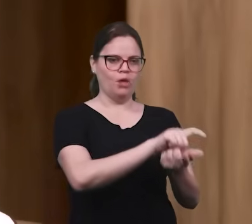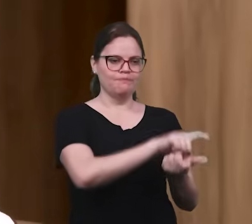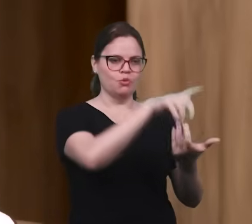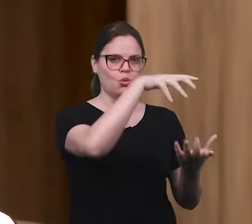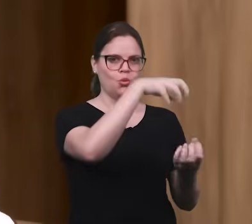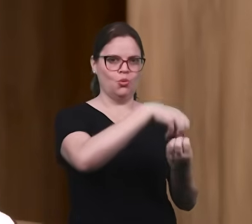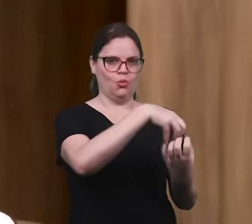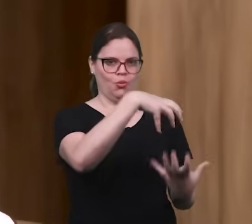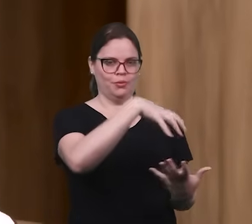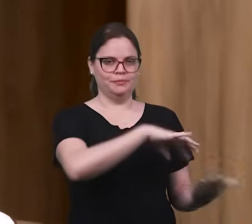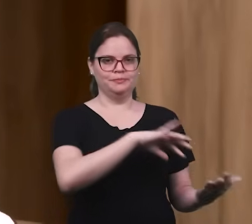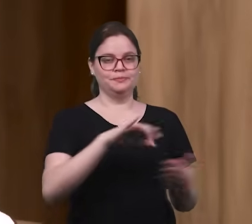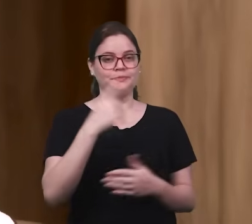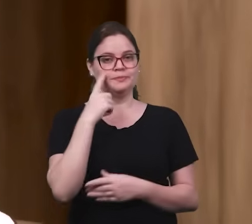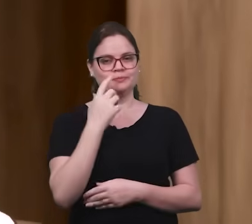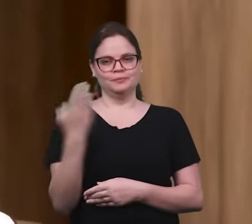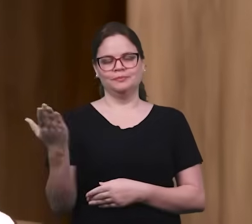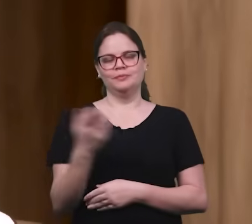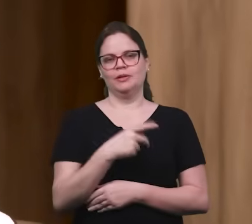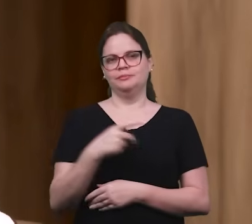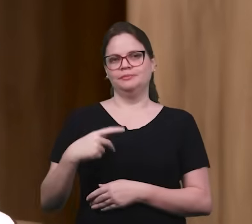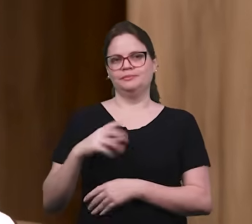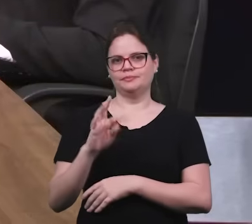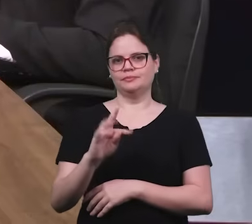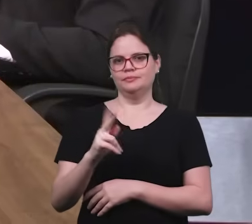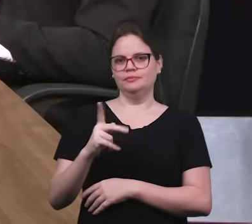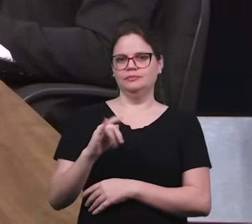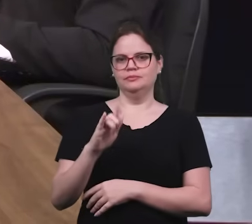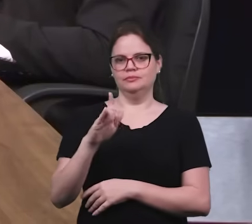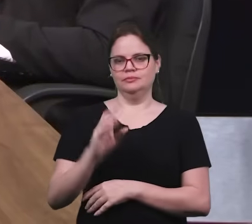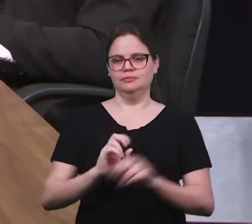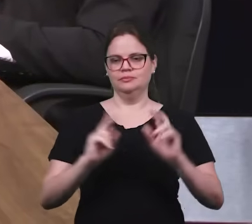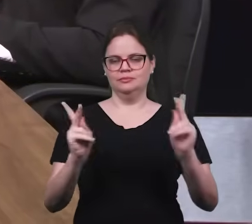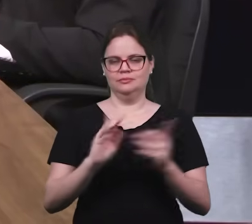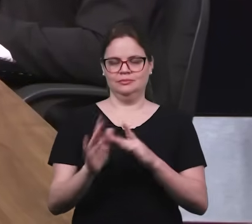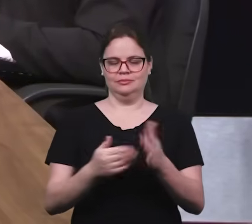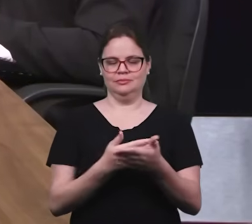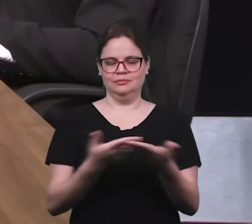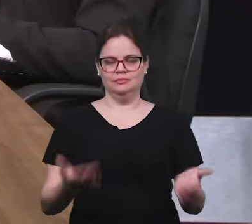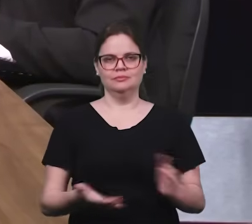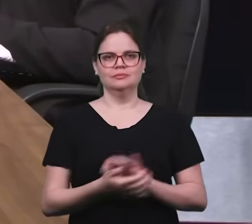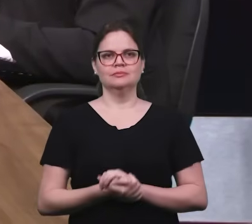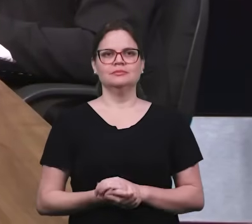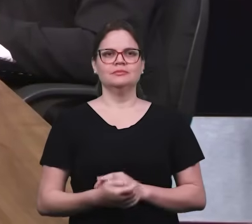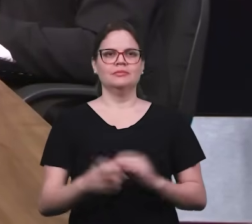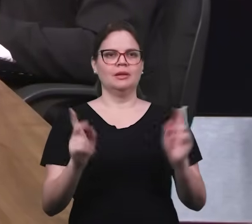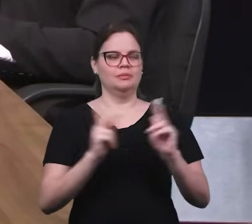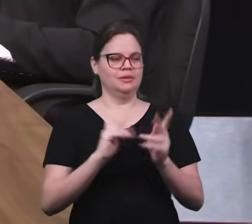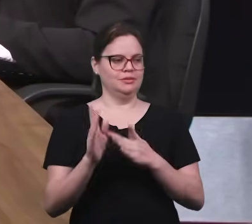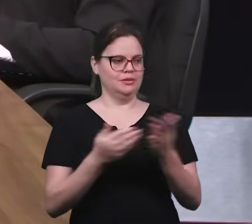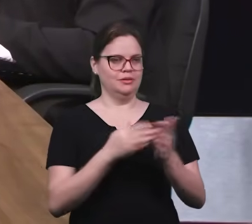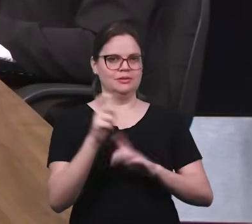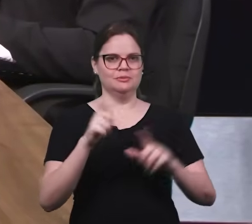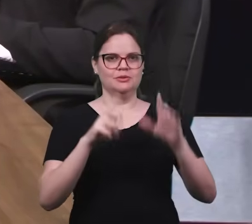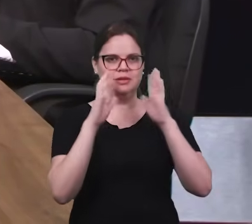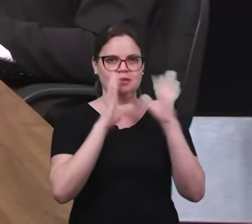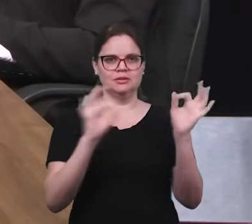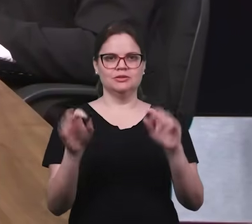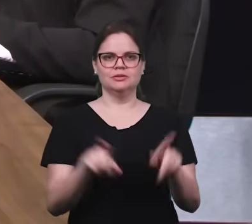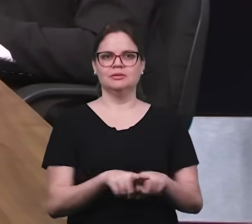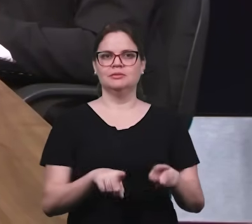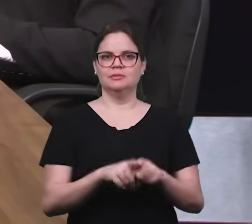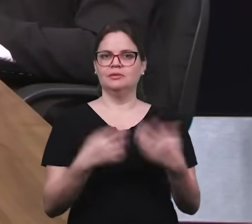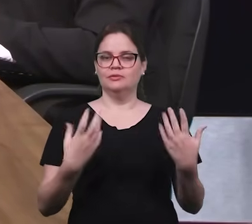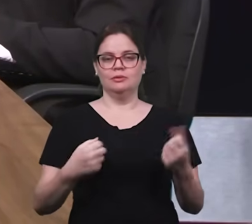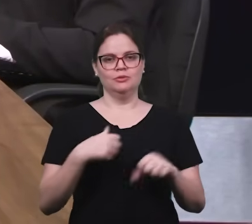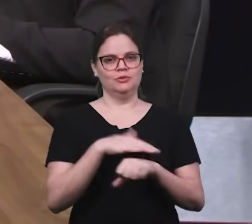aqui conosco agora o nosso companheiro de programa, o pastor Tiago Costa. Paz do Senhor. Paz do Senhor, os irmãos. Estamos aí para